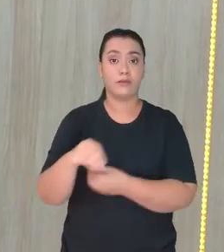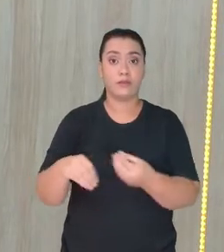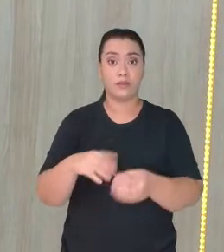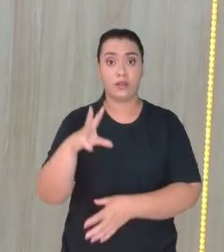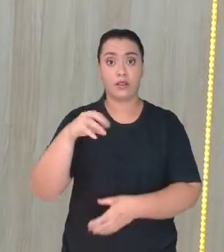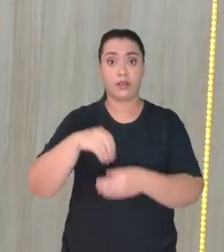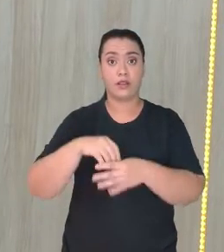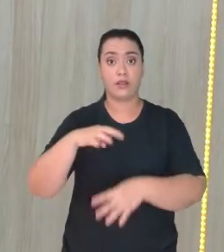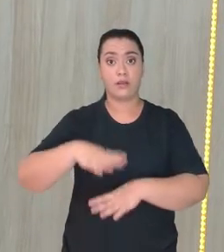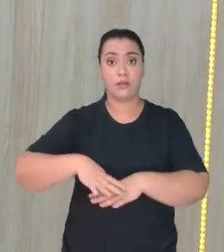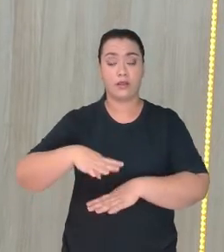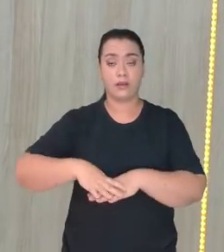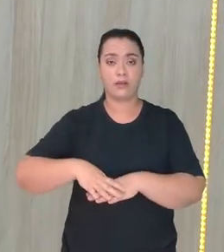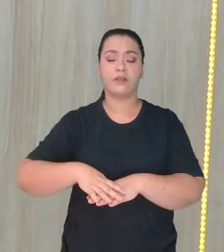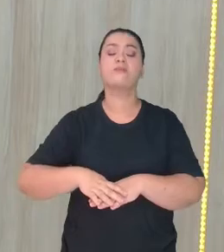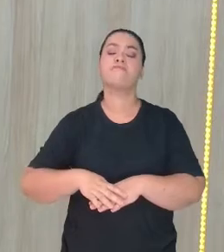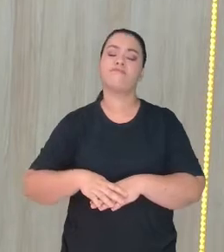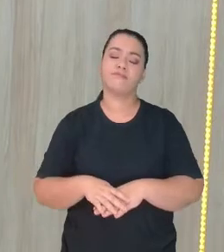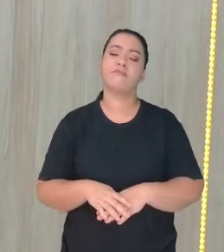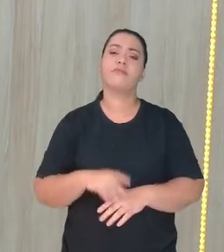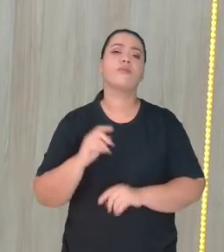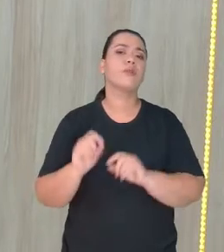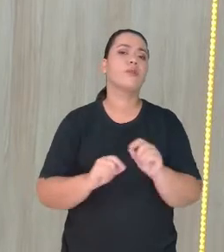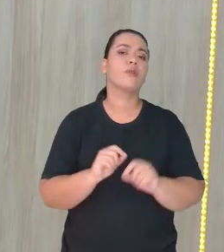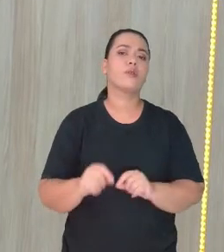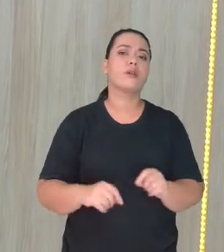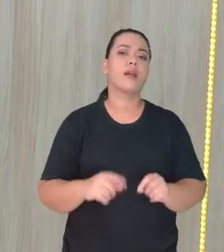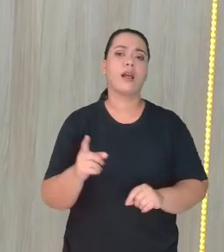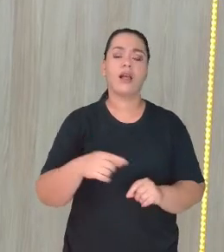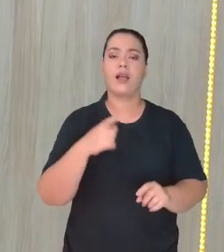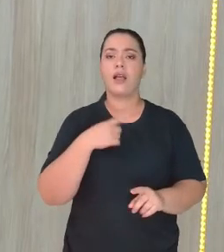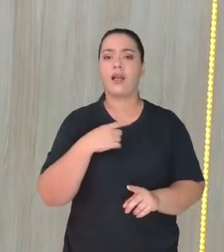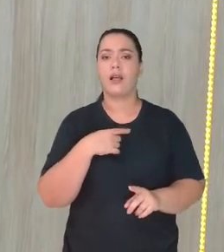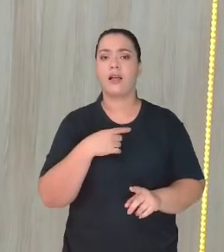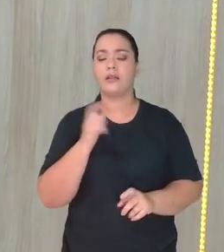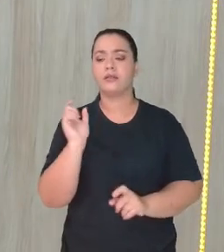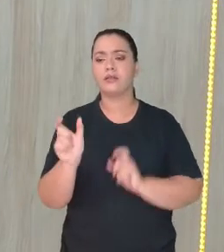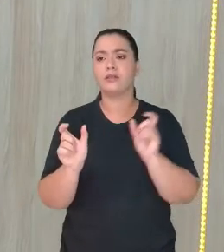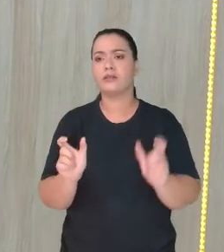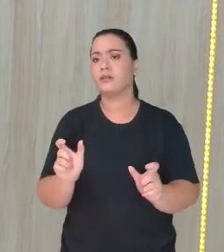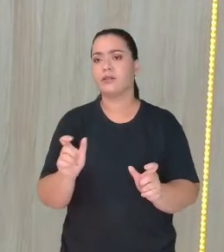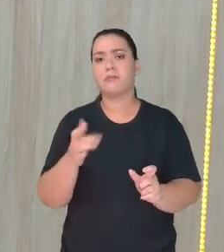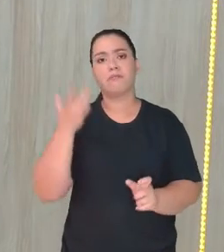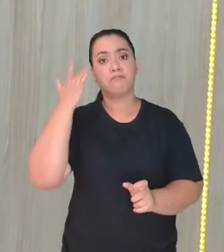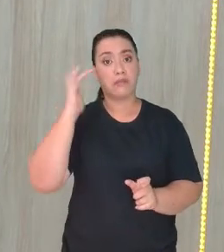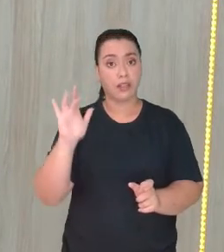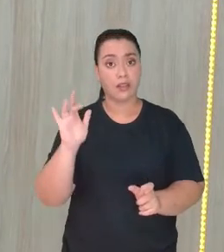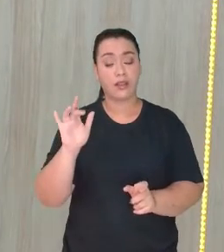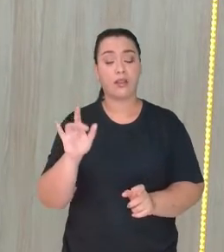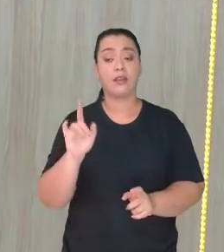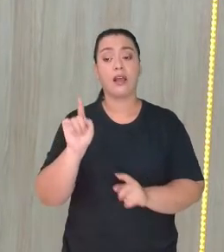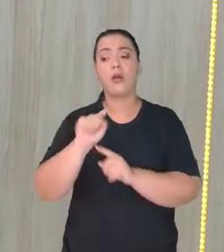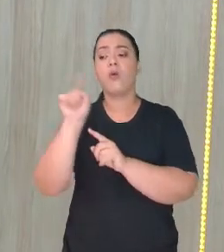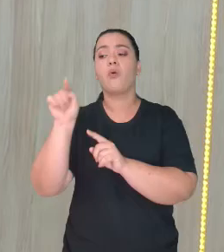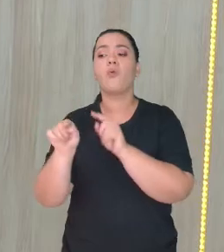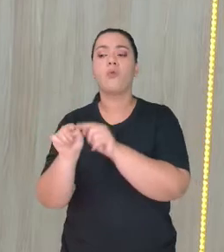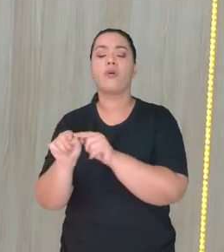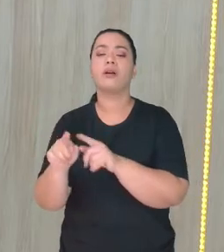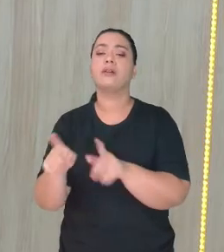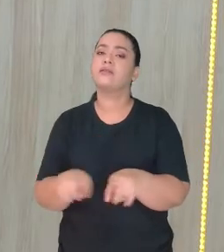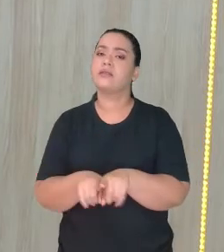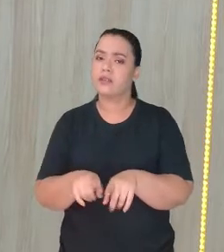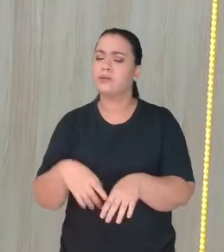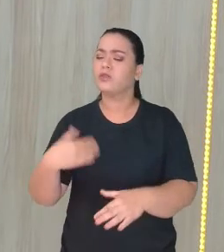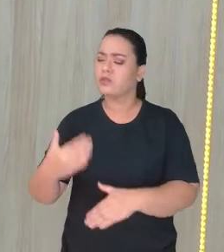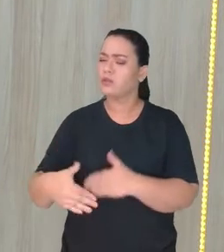da matemática, que são nada mais do que os termos desconhecidos, certo? Que inclusive a gente já vai começar a ver